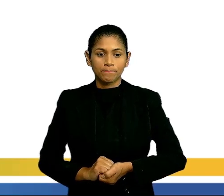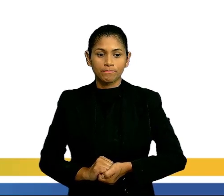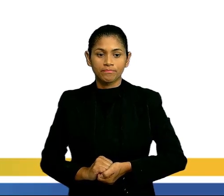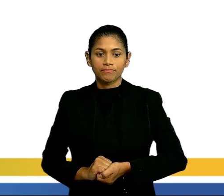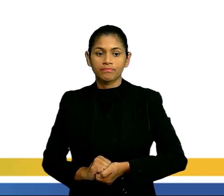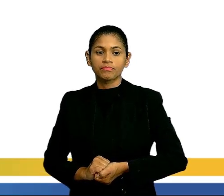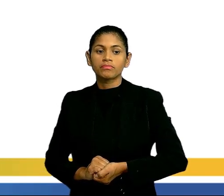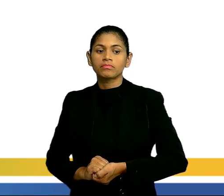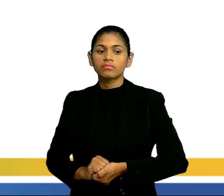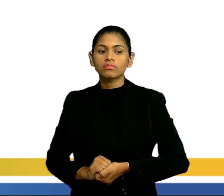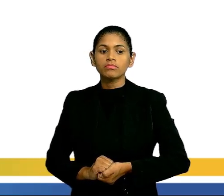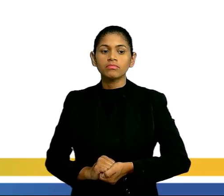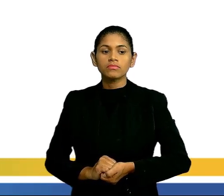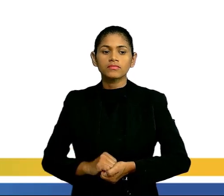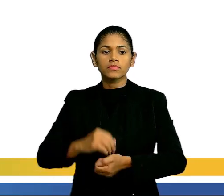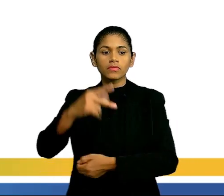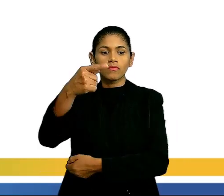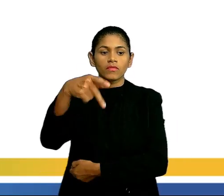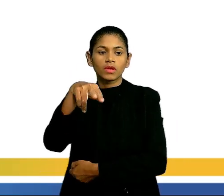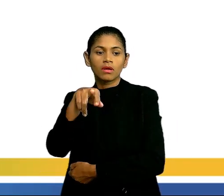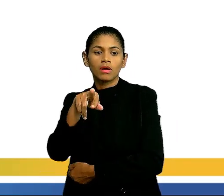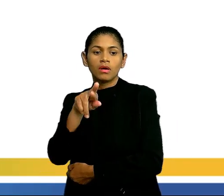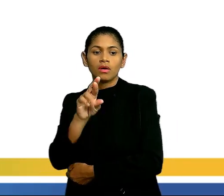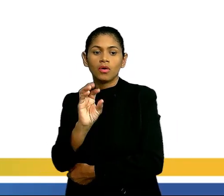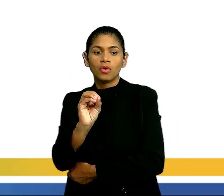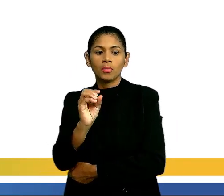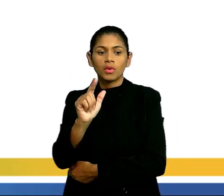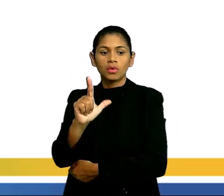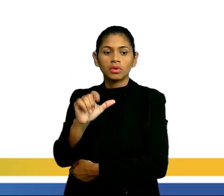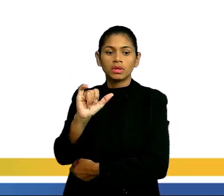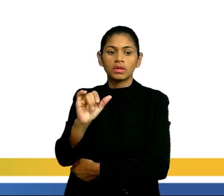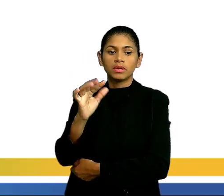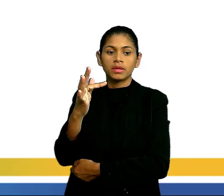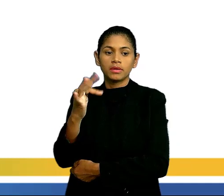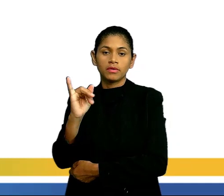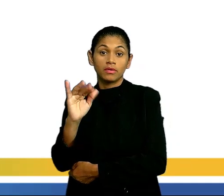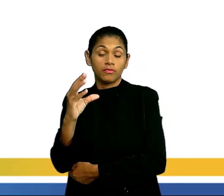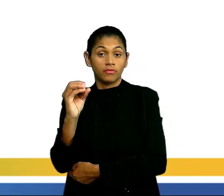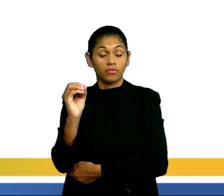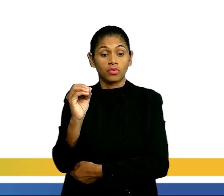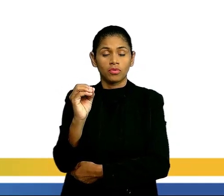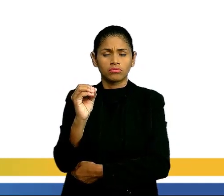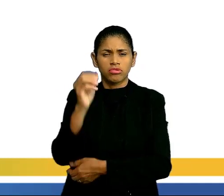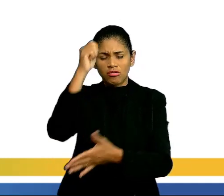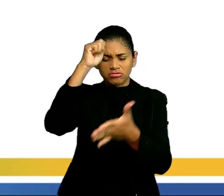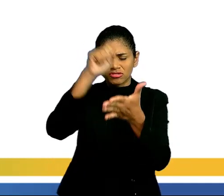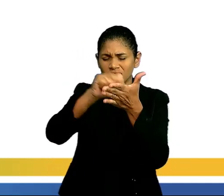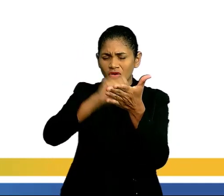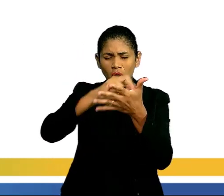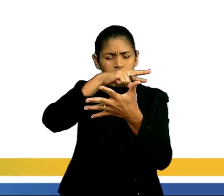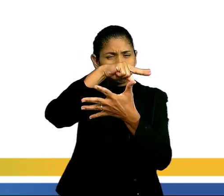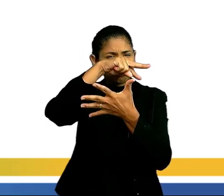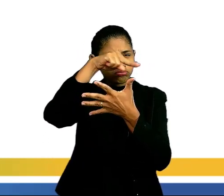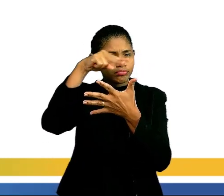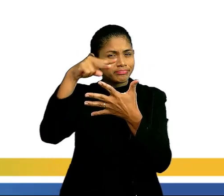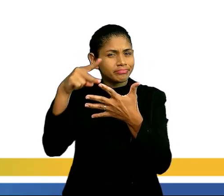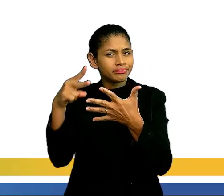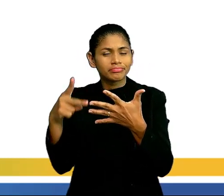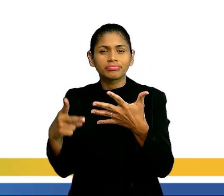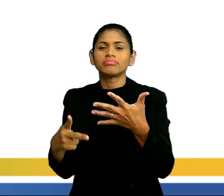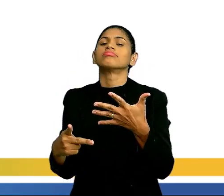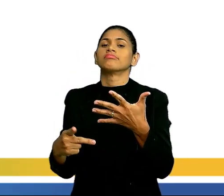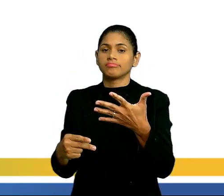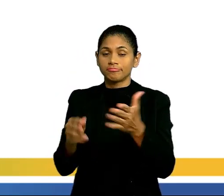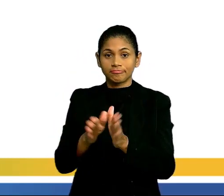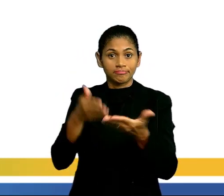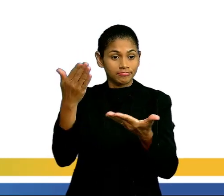Prolífico escritor. O que é prolífico escritor? Significa que ele escreveu muitas obras, ele tem uma vasta produção. Murilo